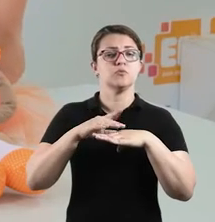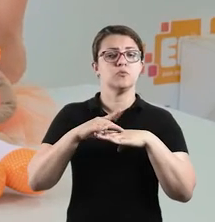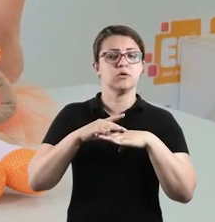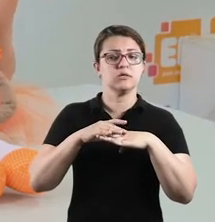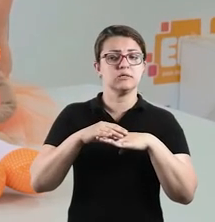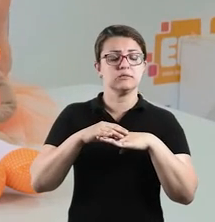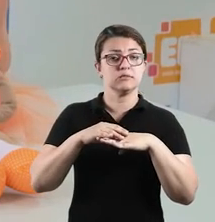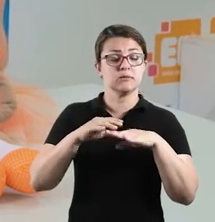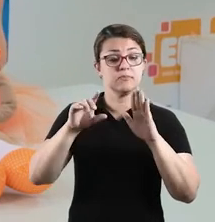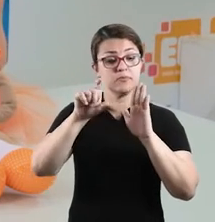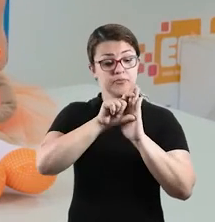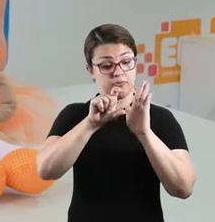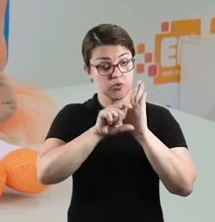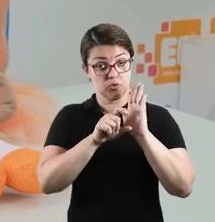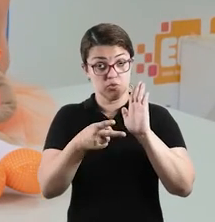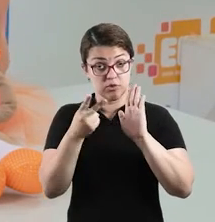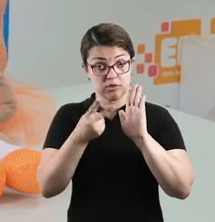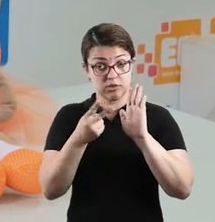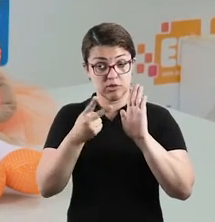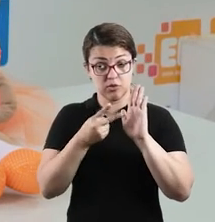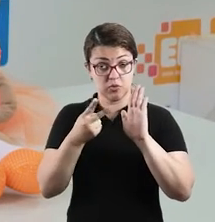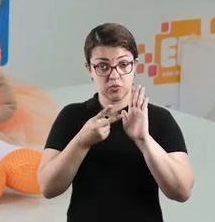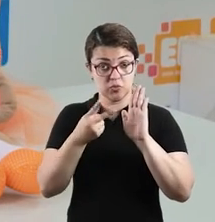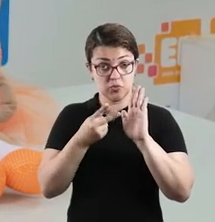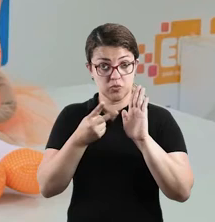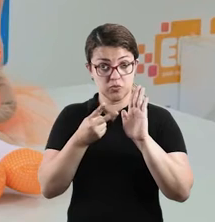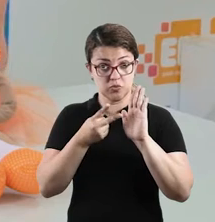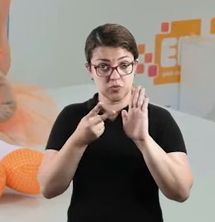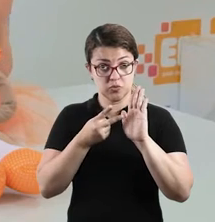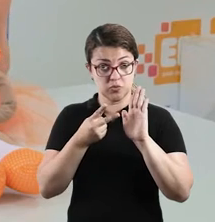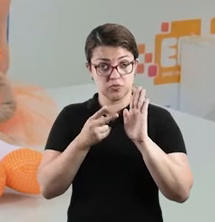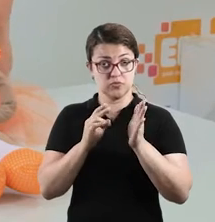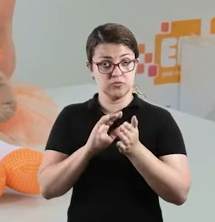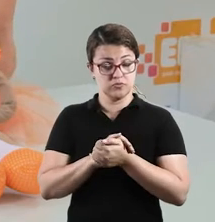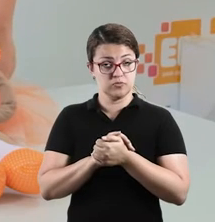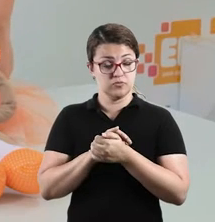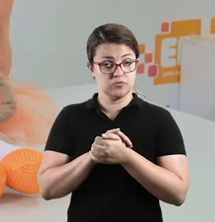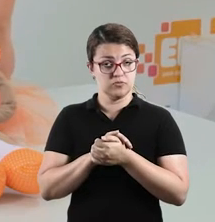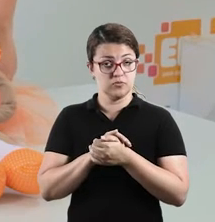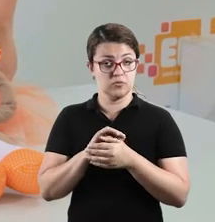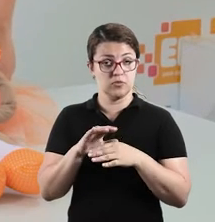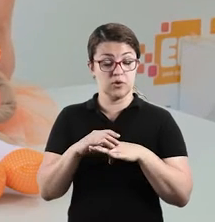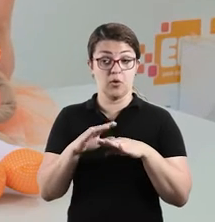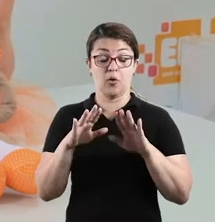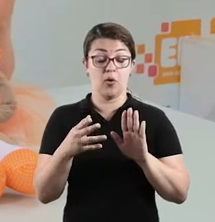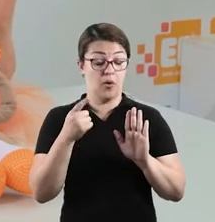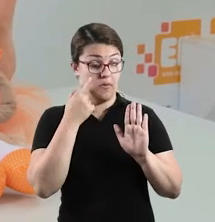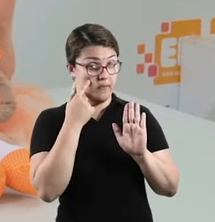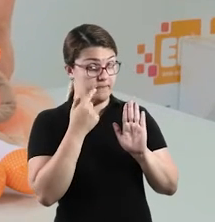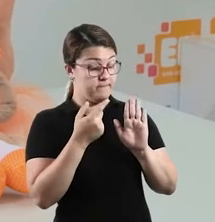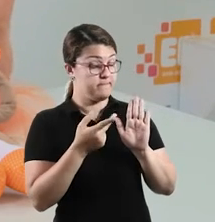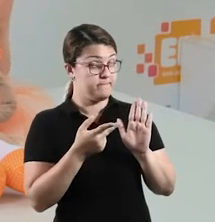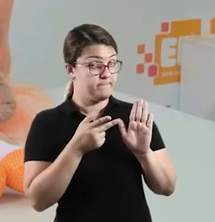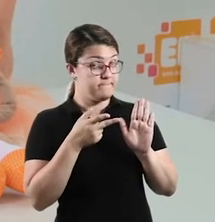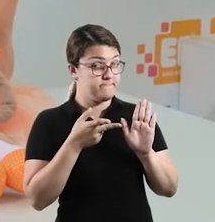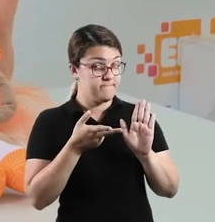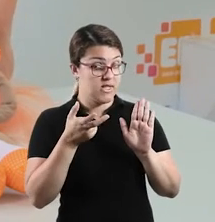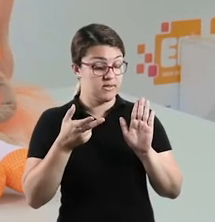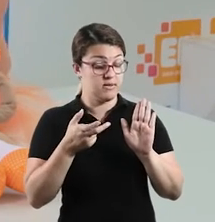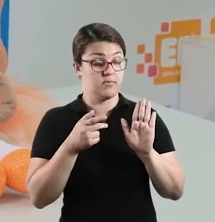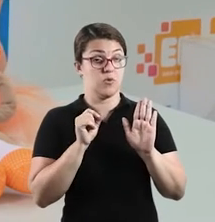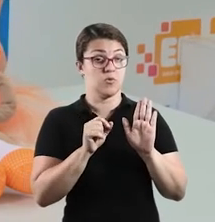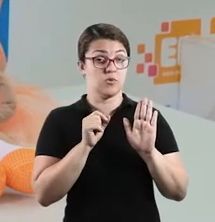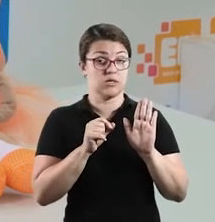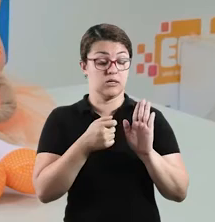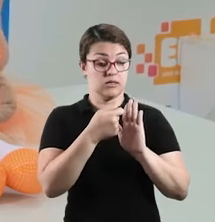parágrafo? Veja que aqui no slide eu cortei a notícia, porém aí no conteúdo, no PDF, no link lição de